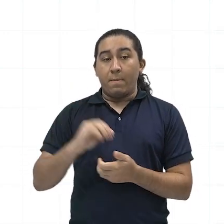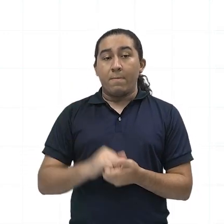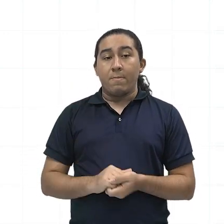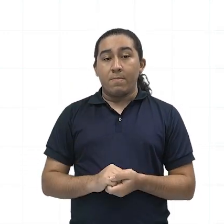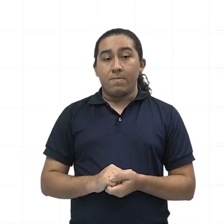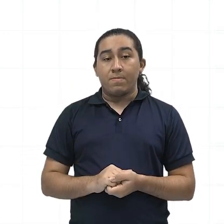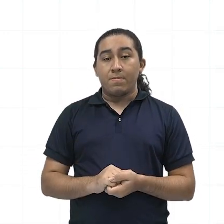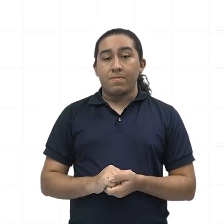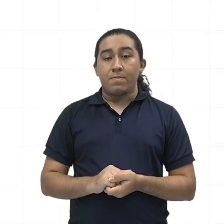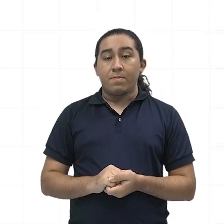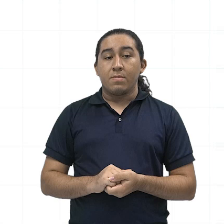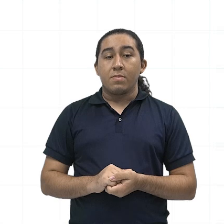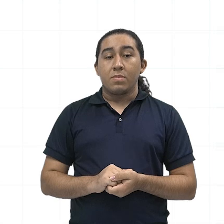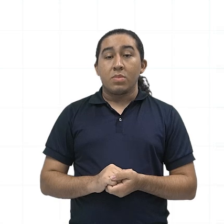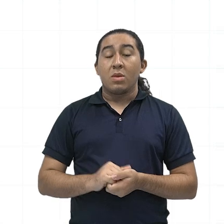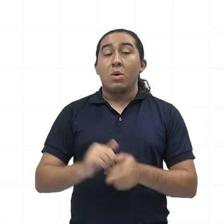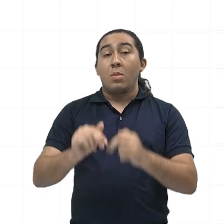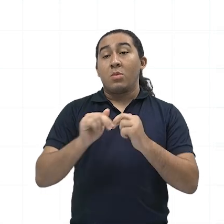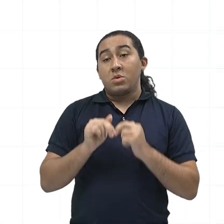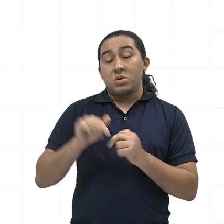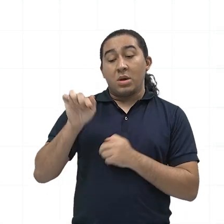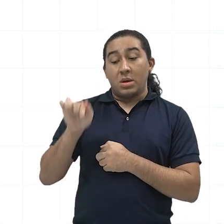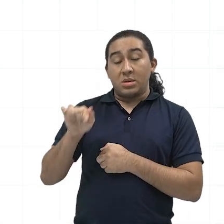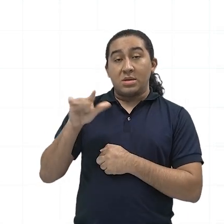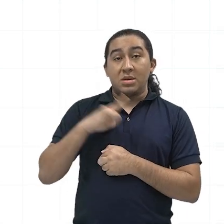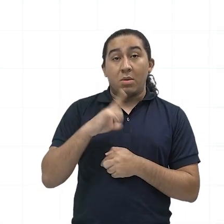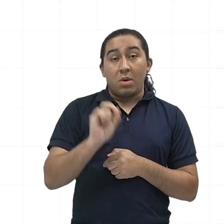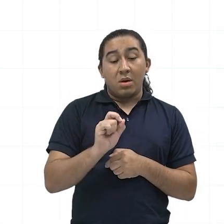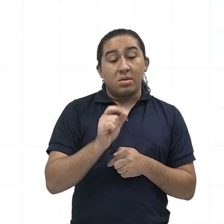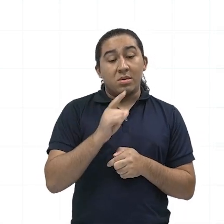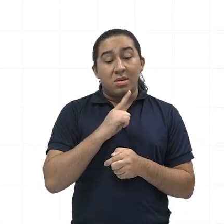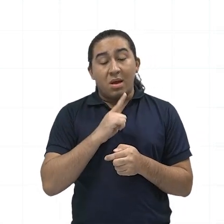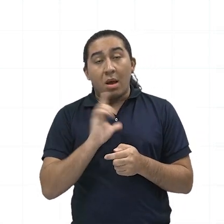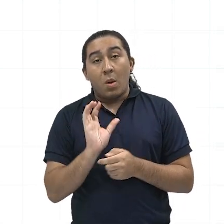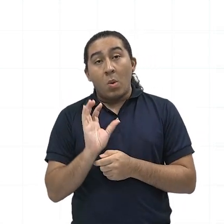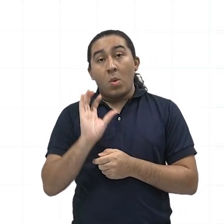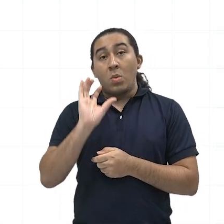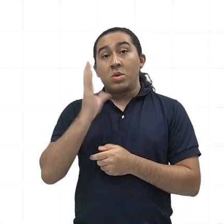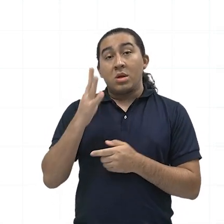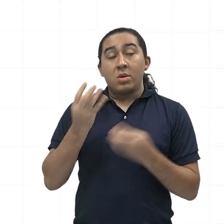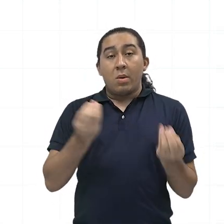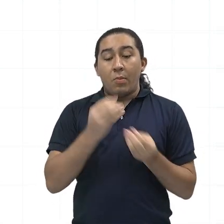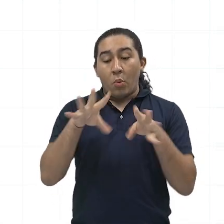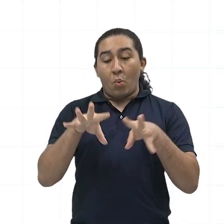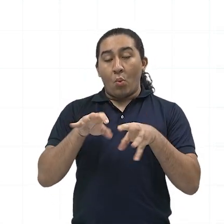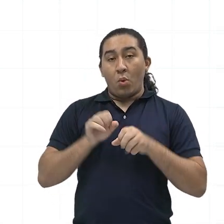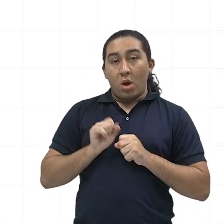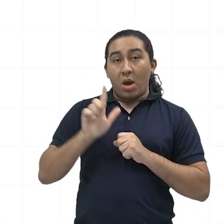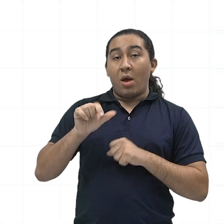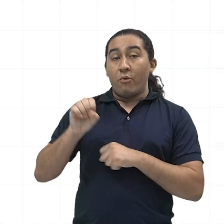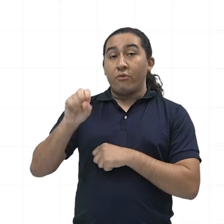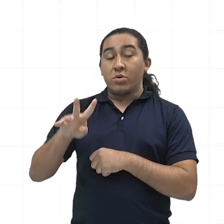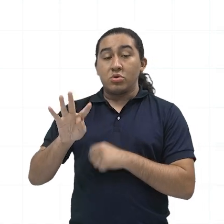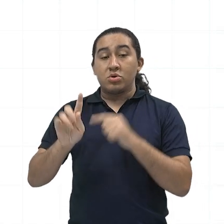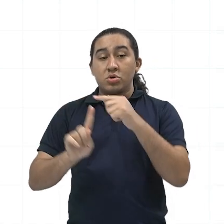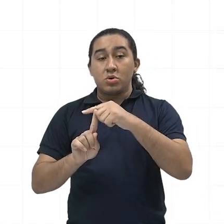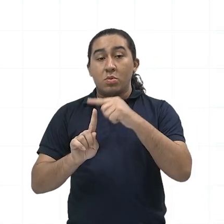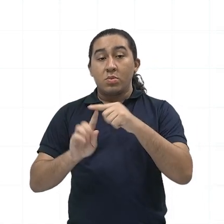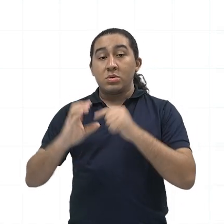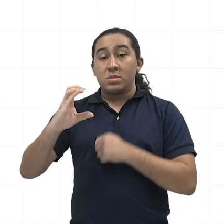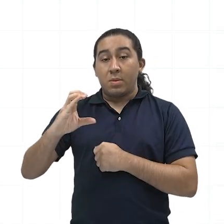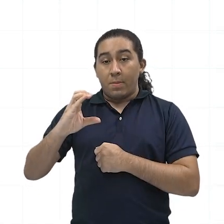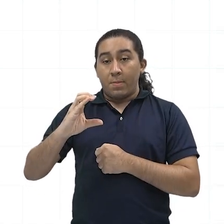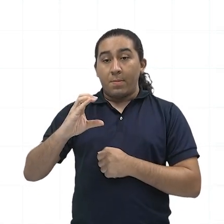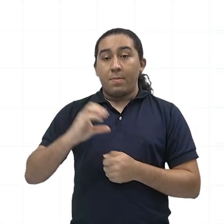aí existe um processo infeccioso e inflamatório que é causado pelo vírus tipo C, por isso hepatite